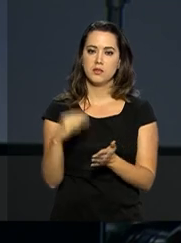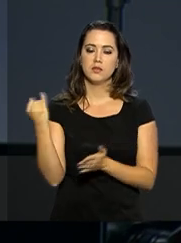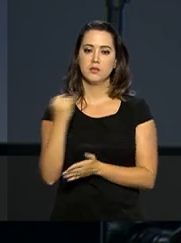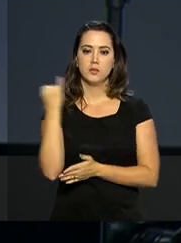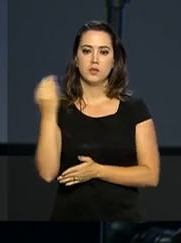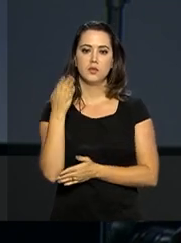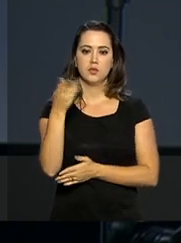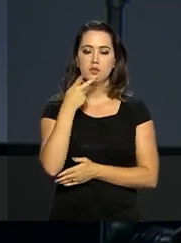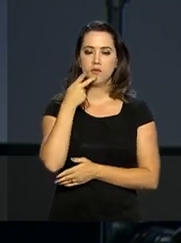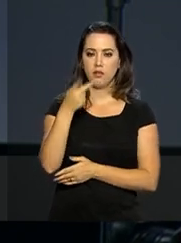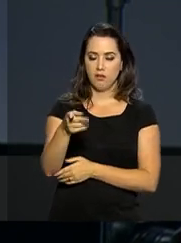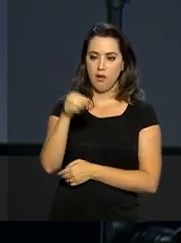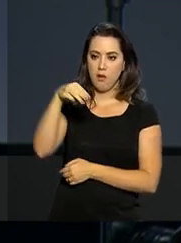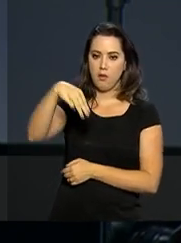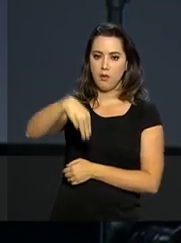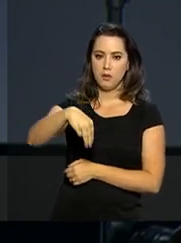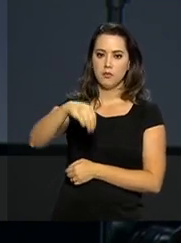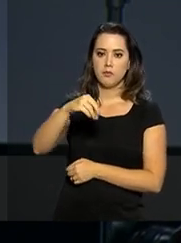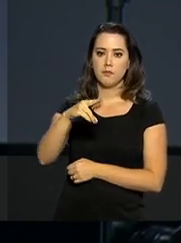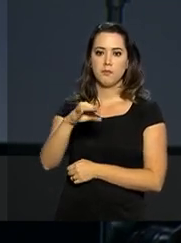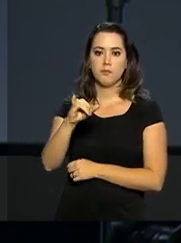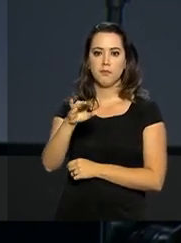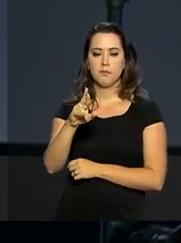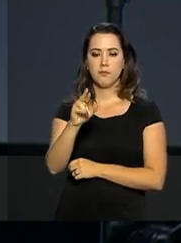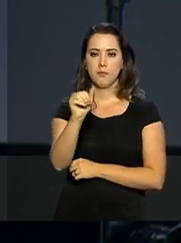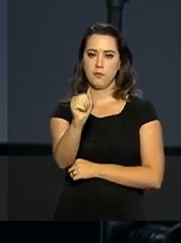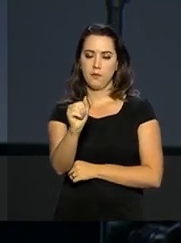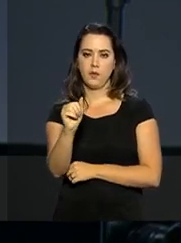Franco. Foi ele que me convenceu,